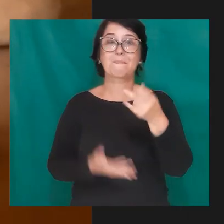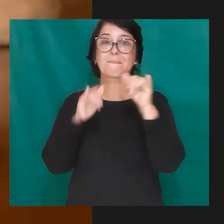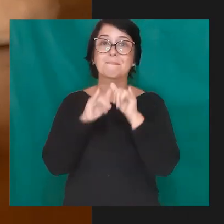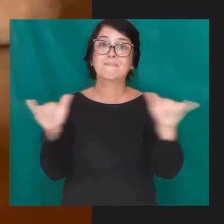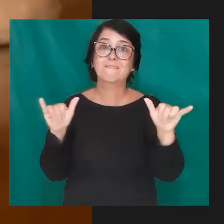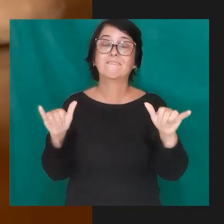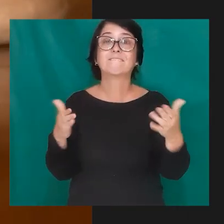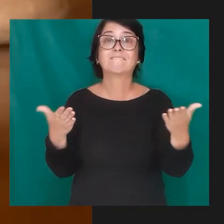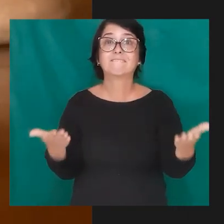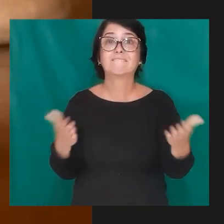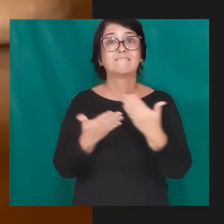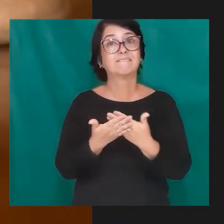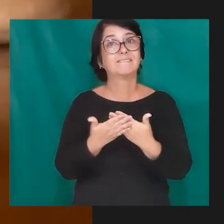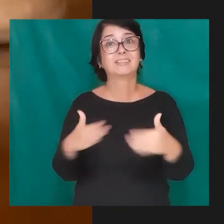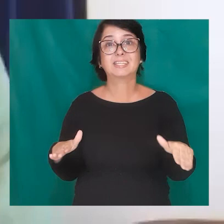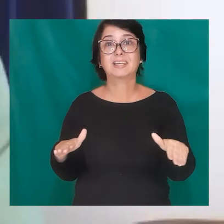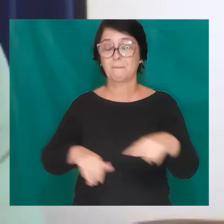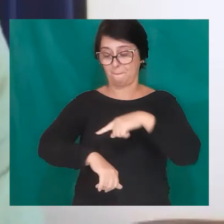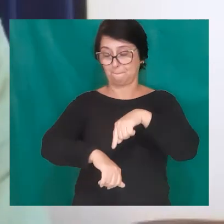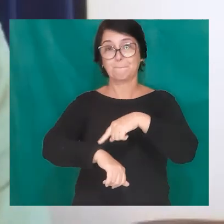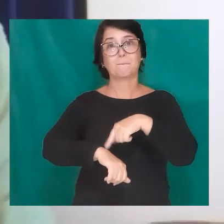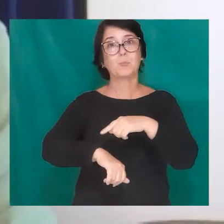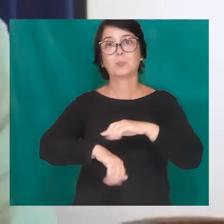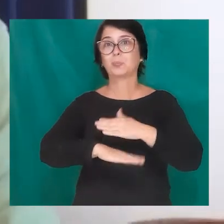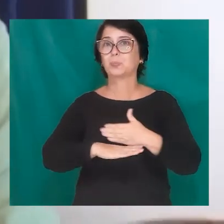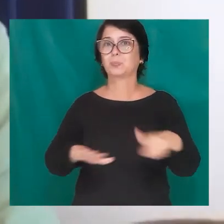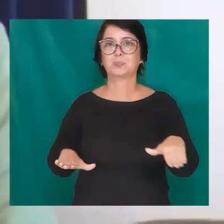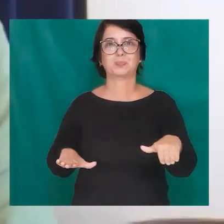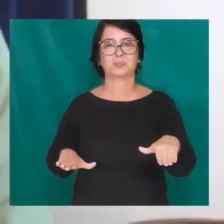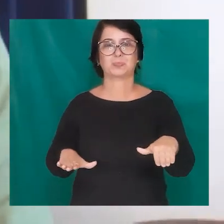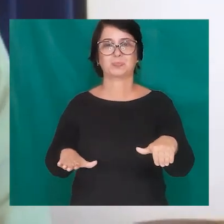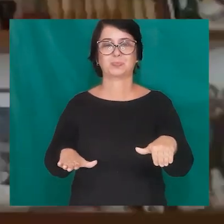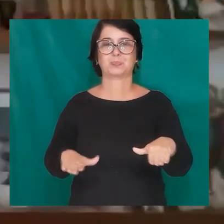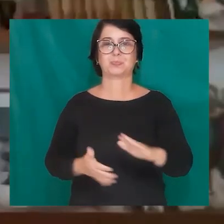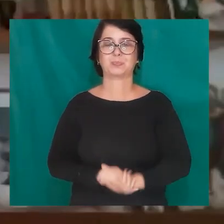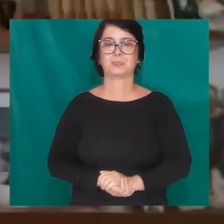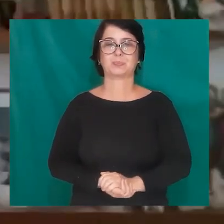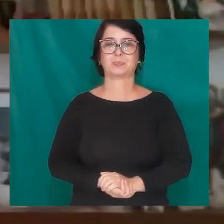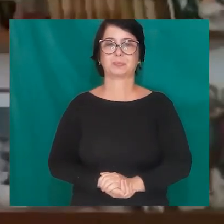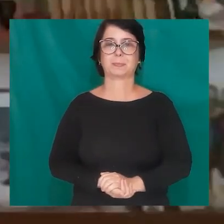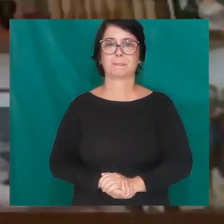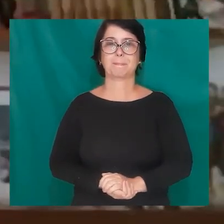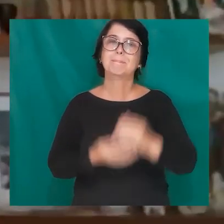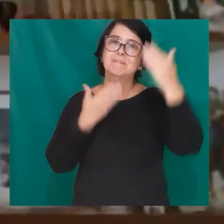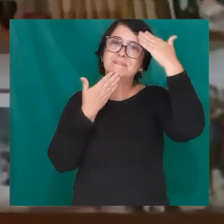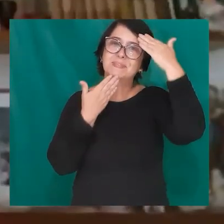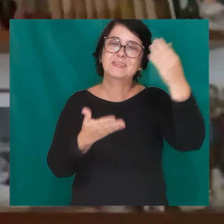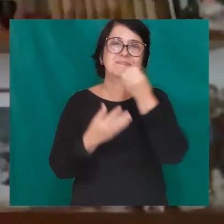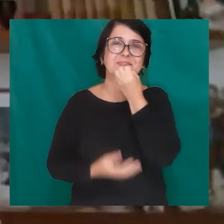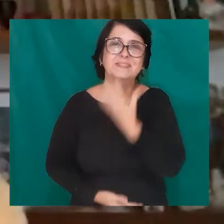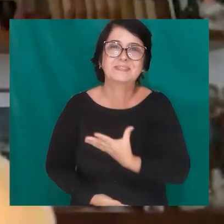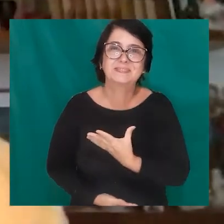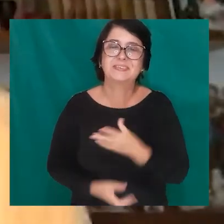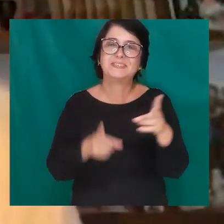estamos acabando. De que o tempo acabou, né, Alfredo? Olha aí que problema. O tempo acabou. Mas foi muito bom